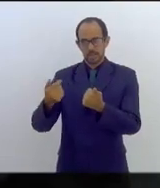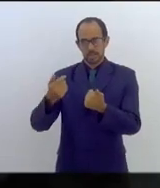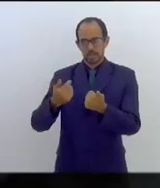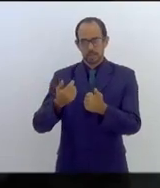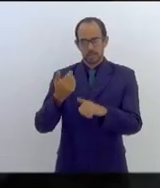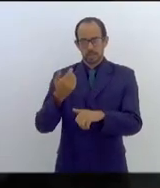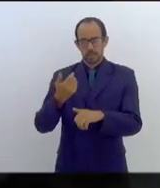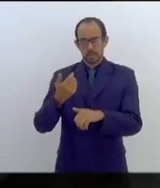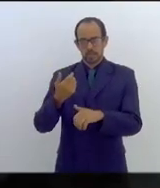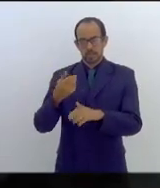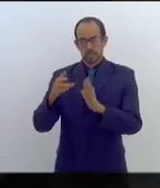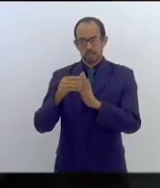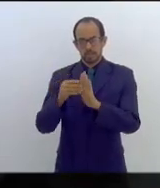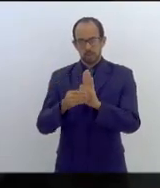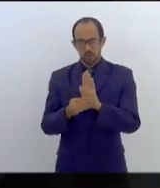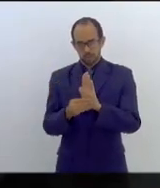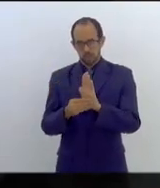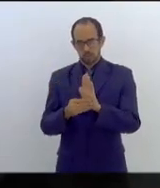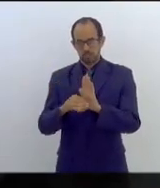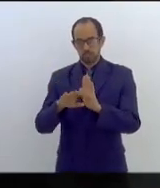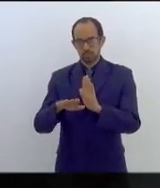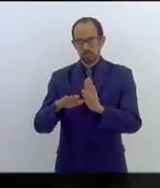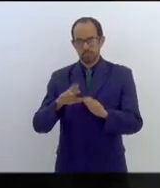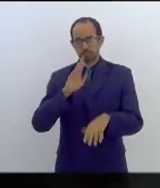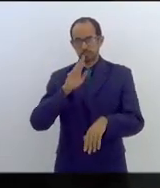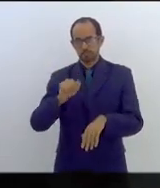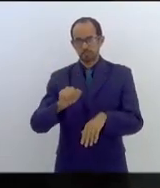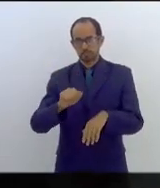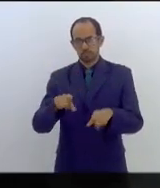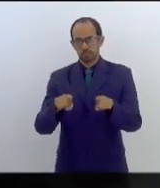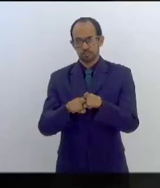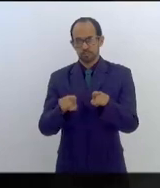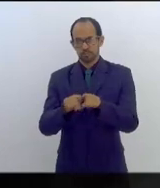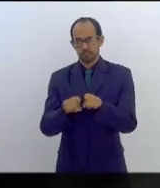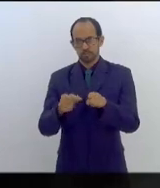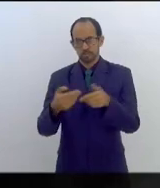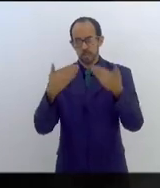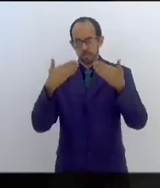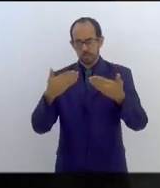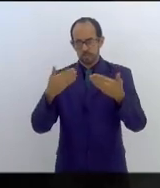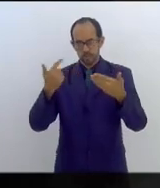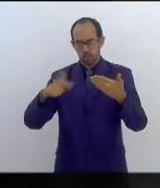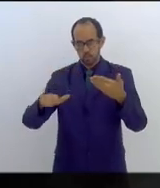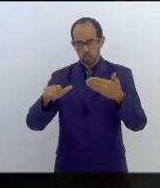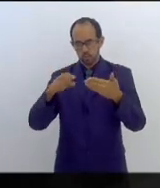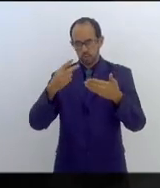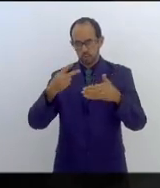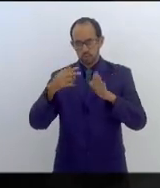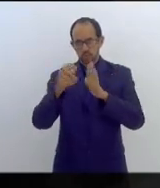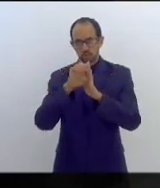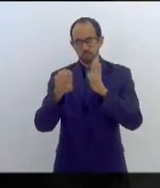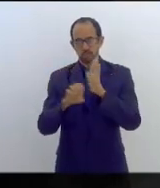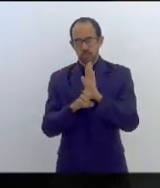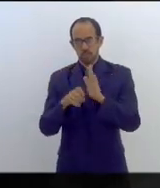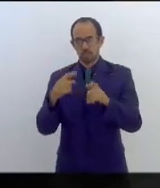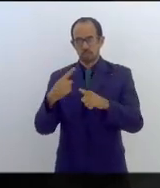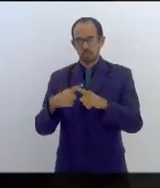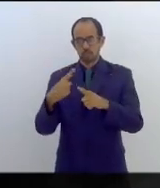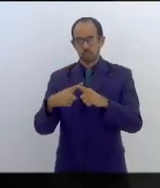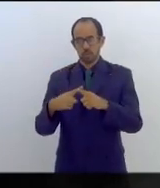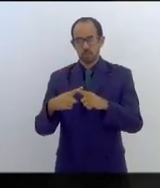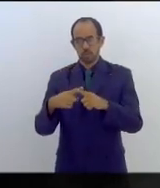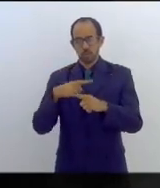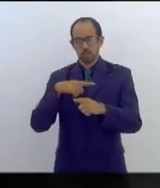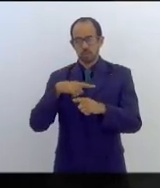senhor presidente, o deputado Amorim está apresentando duas outras emendas, porque tem